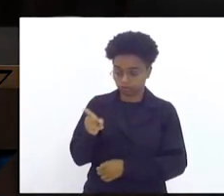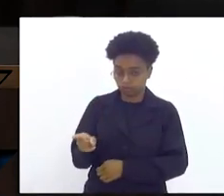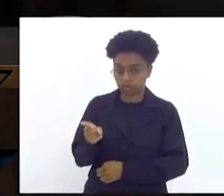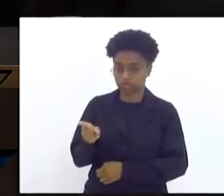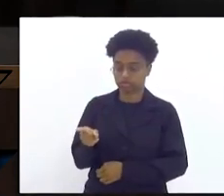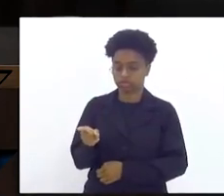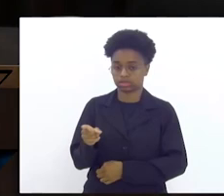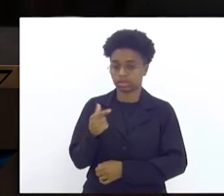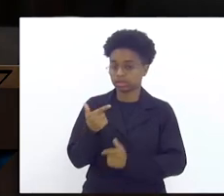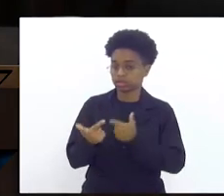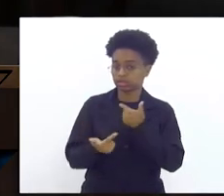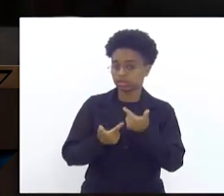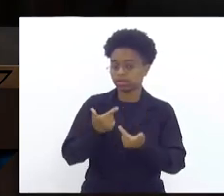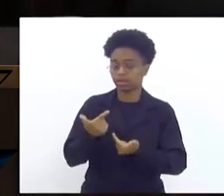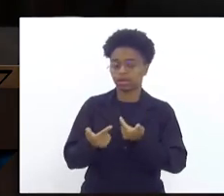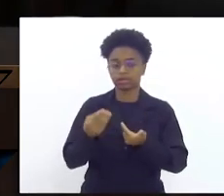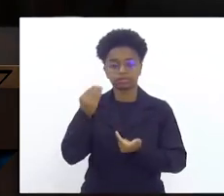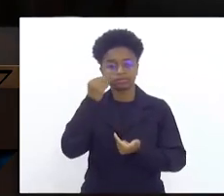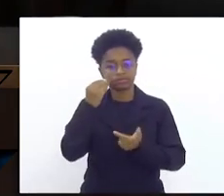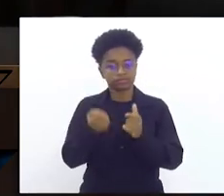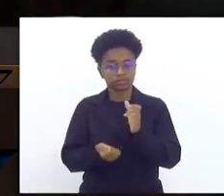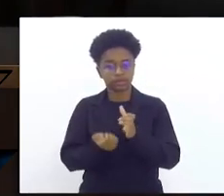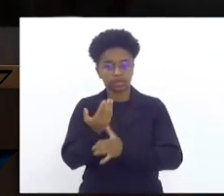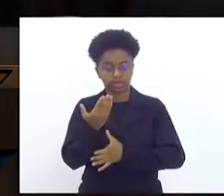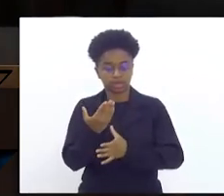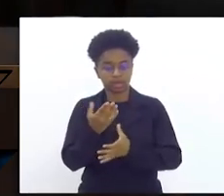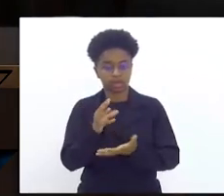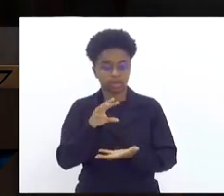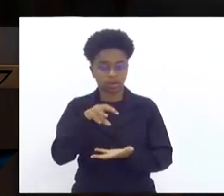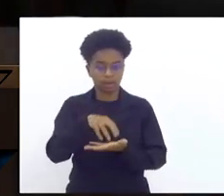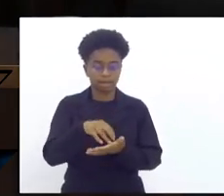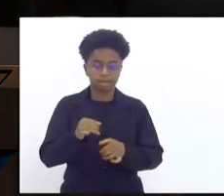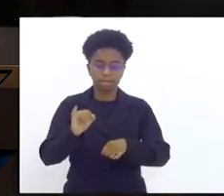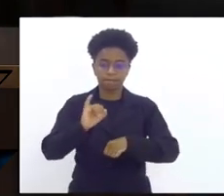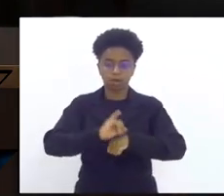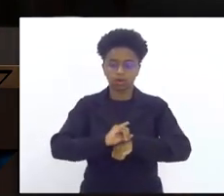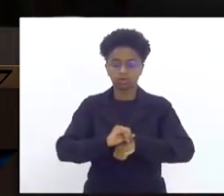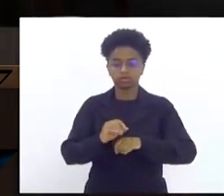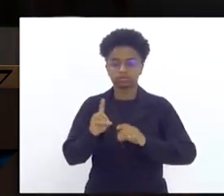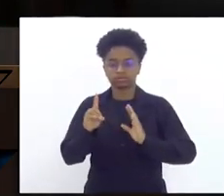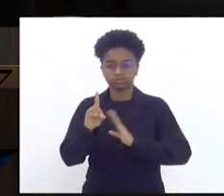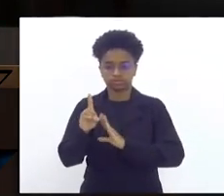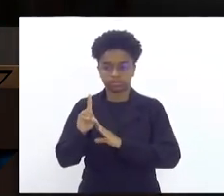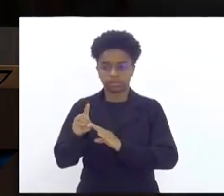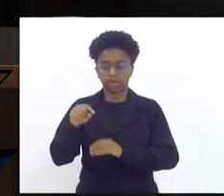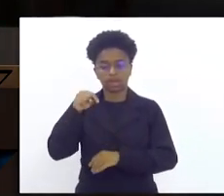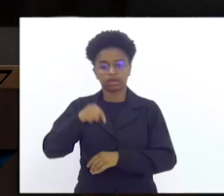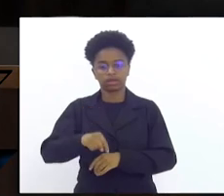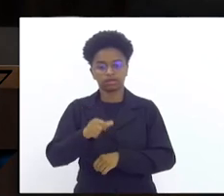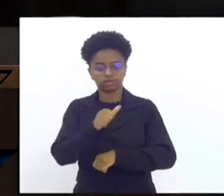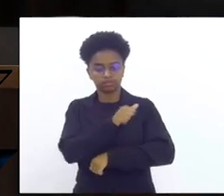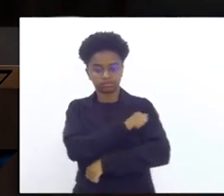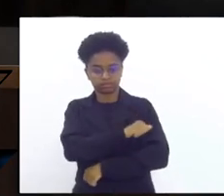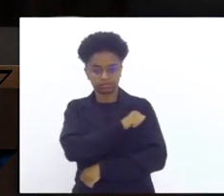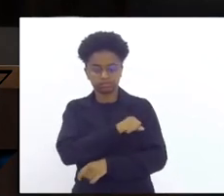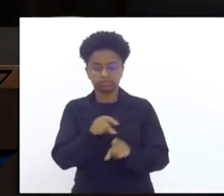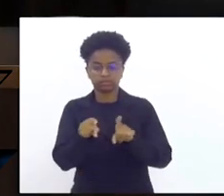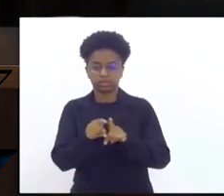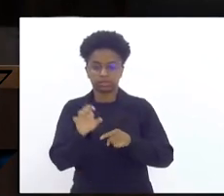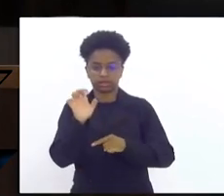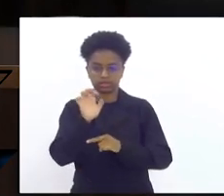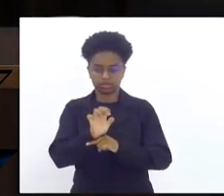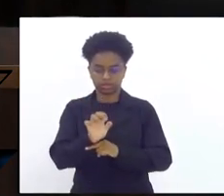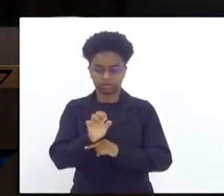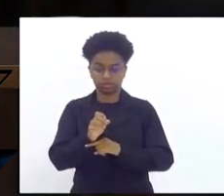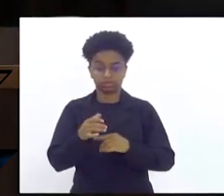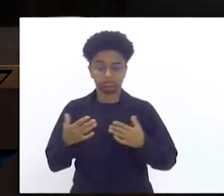trabalha para construção de um polo a direita na Cidade do Rio de Janeiro e também no estado inclusive